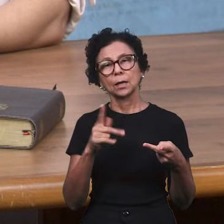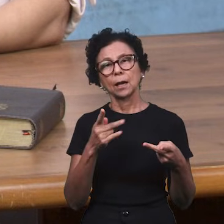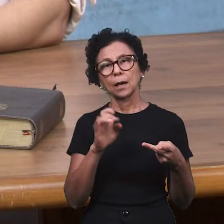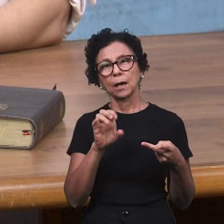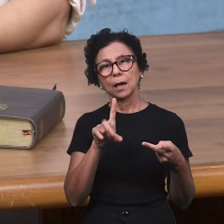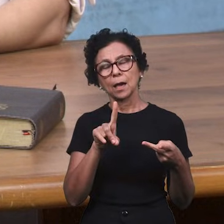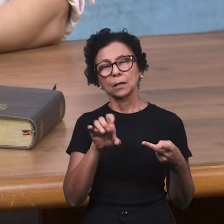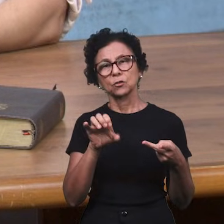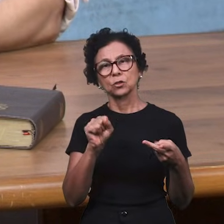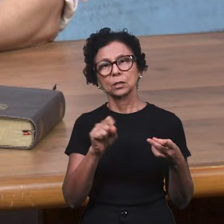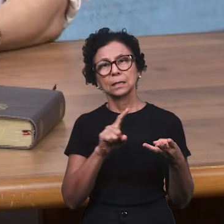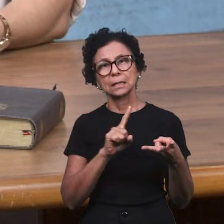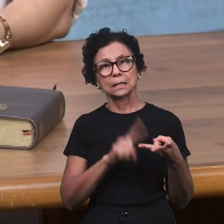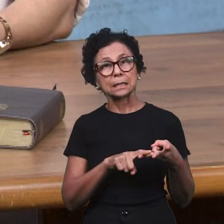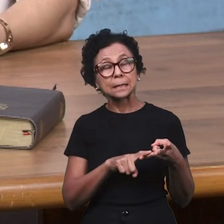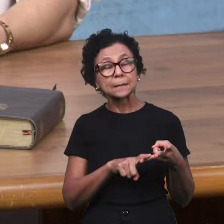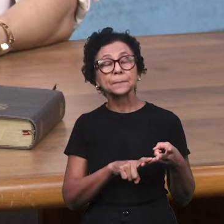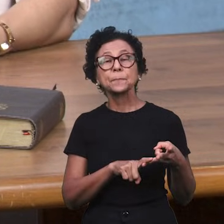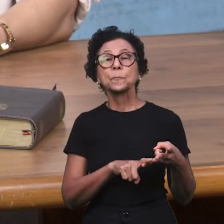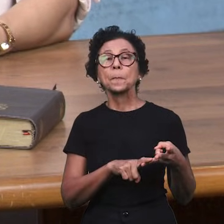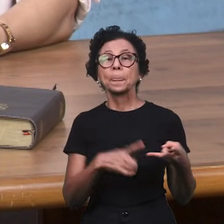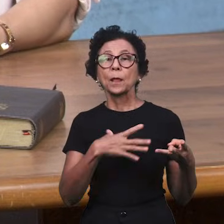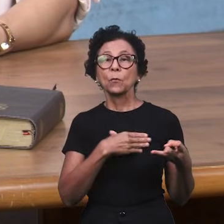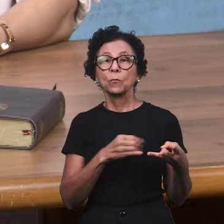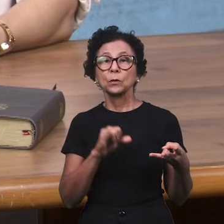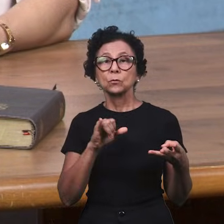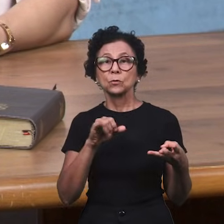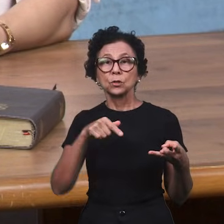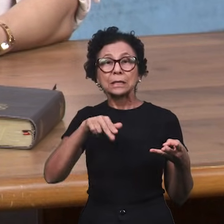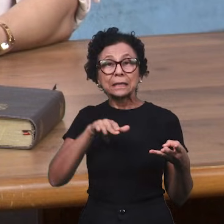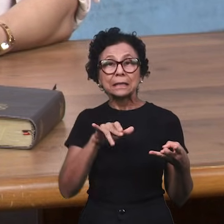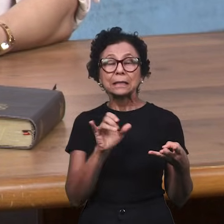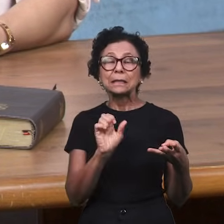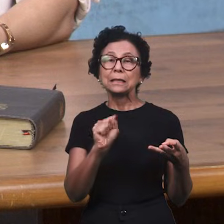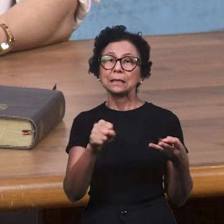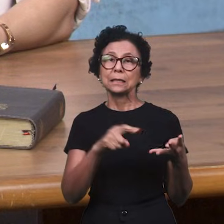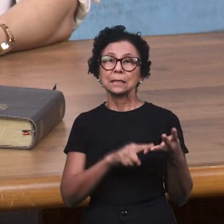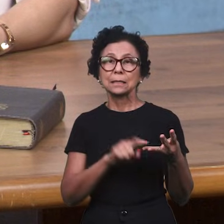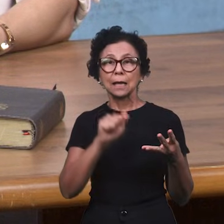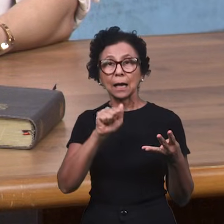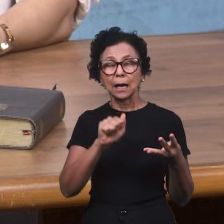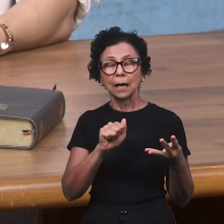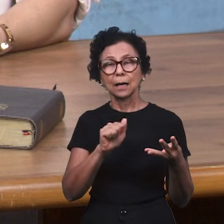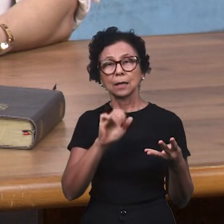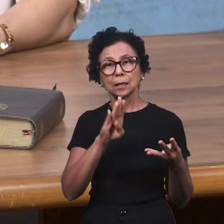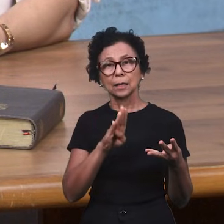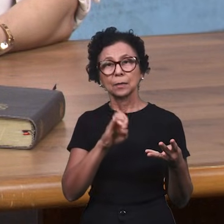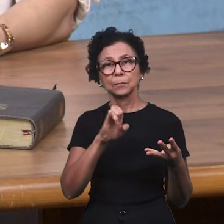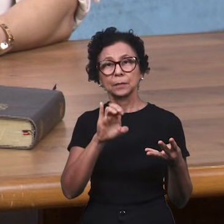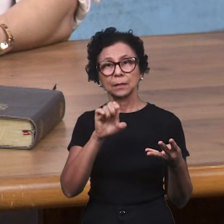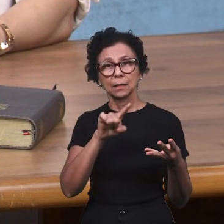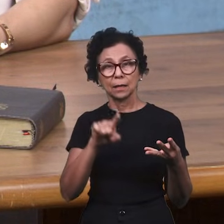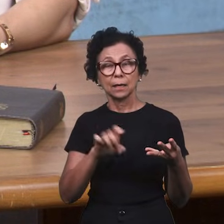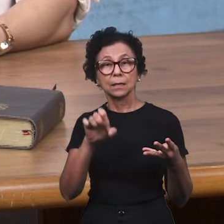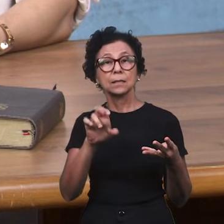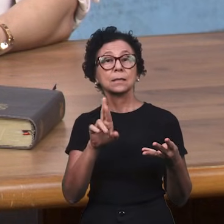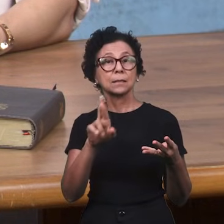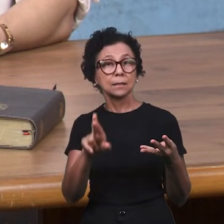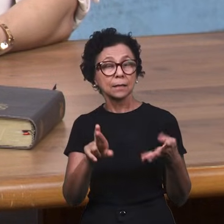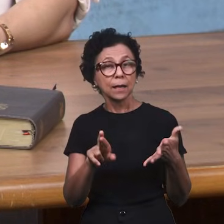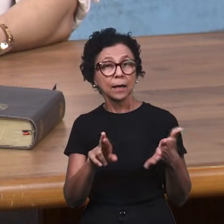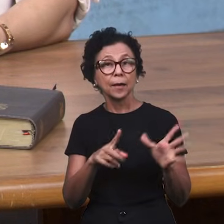Pelonita, Ira, filho de Iques, o Tecoíta, Abiezer, o Anatotita,